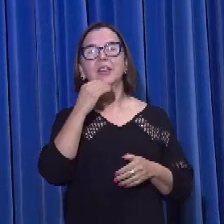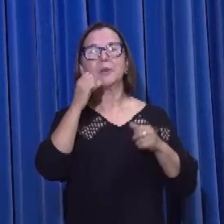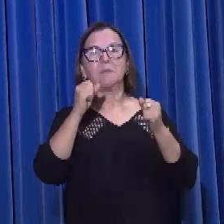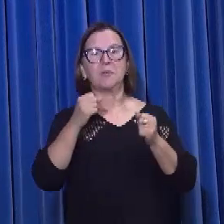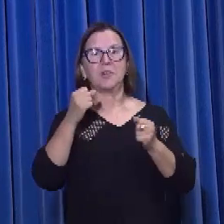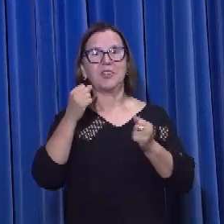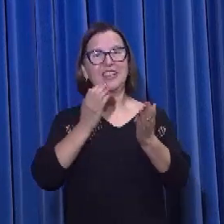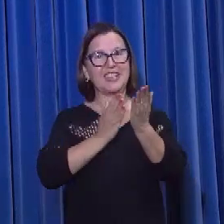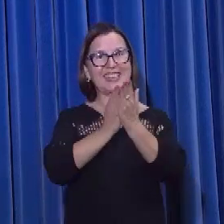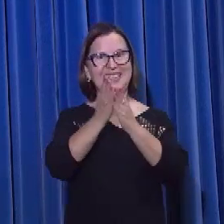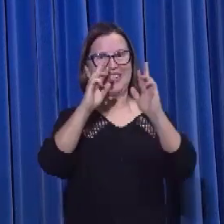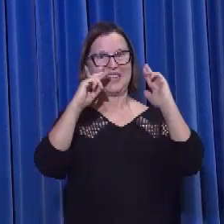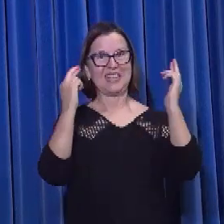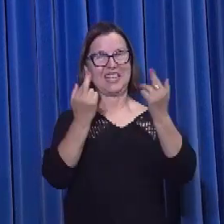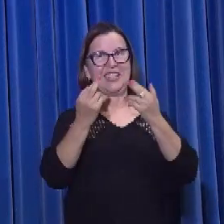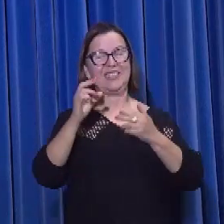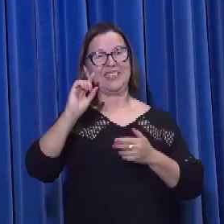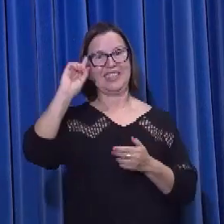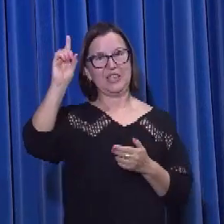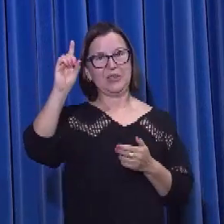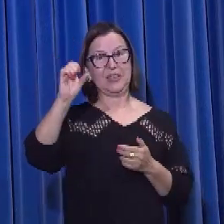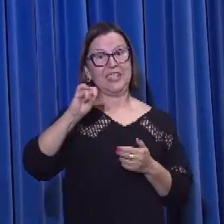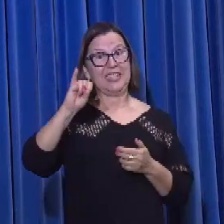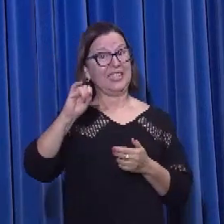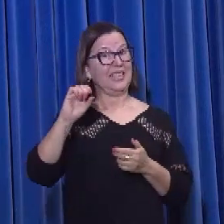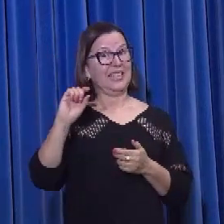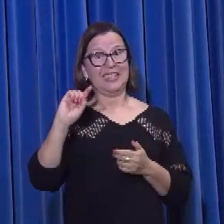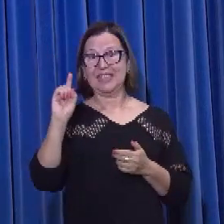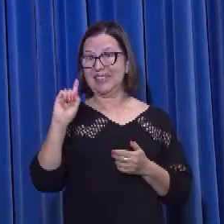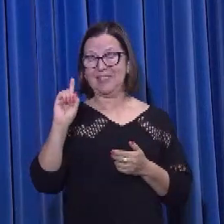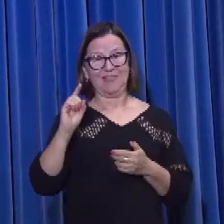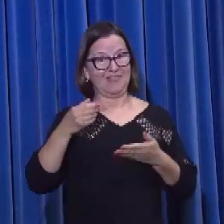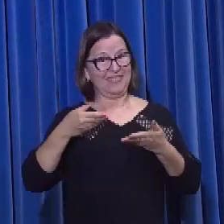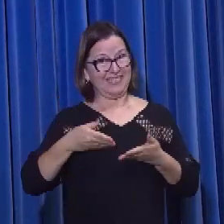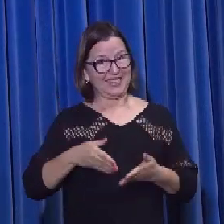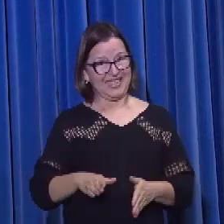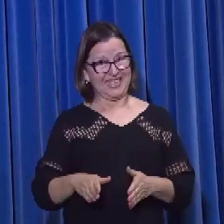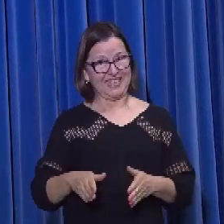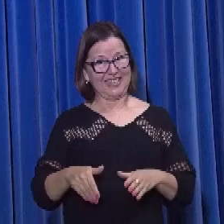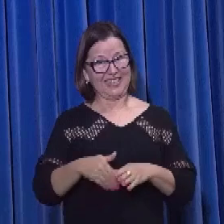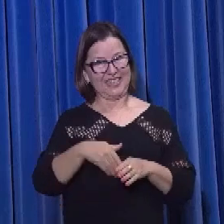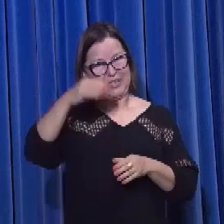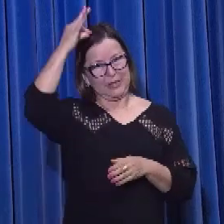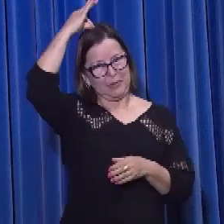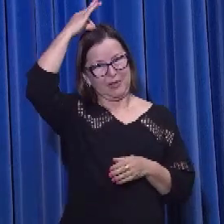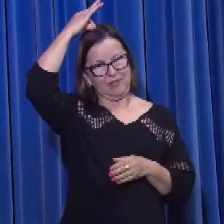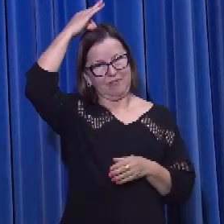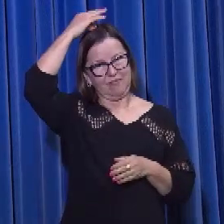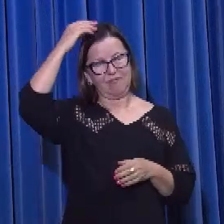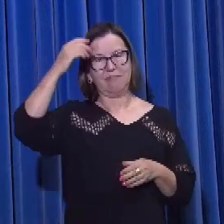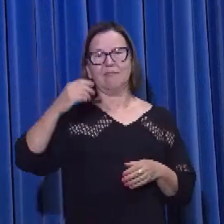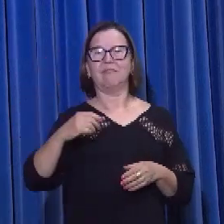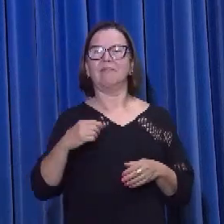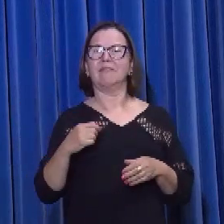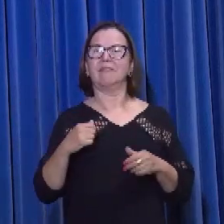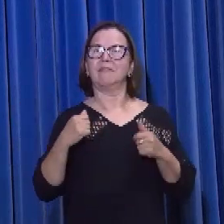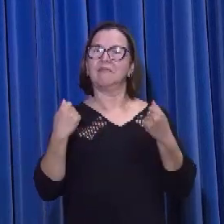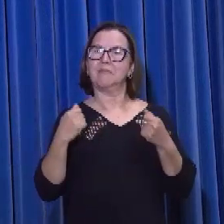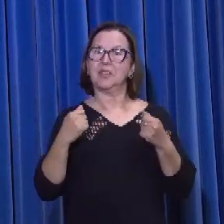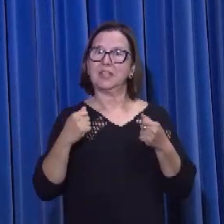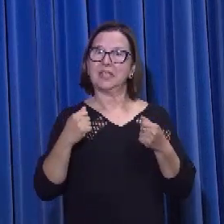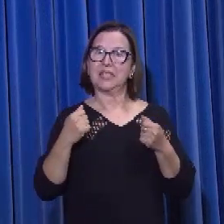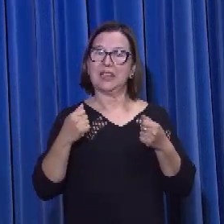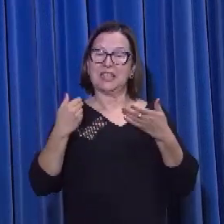novo. Para ver e entrar no reino de Deus é necessário nascer de novo.